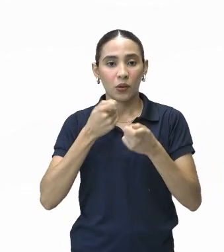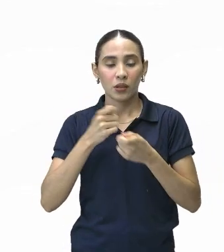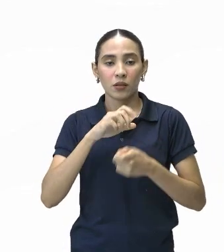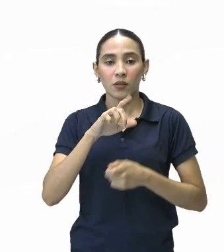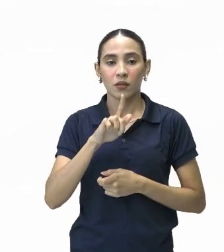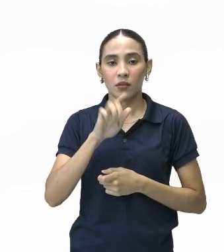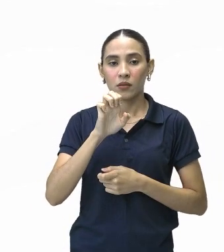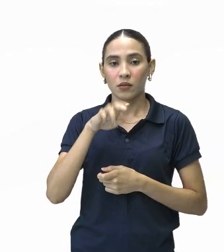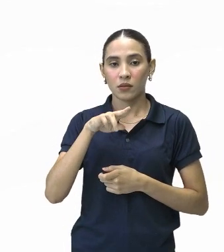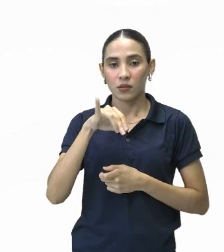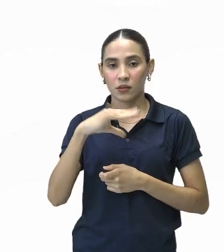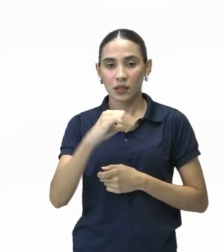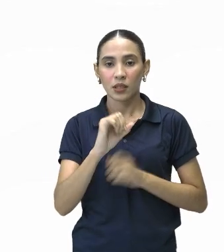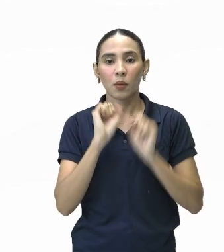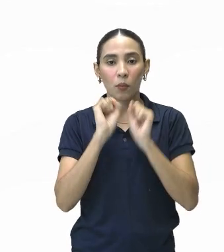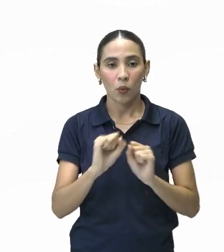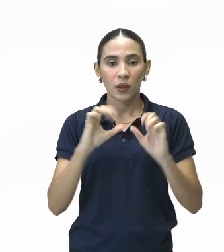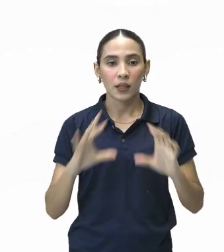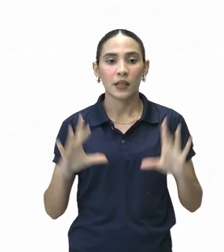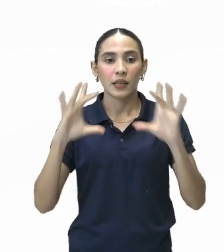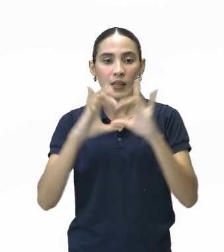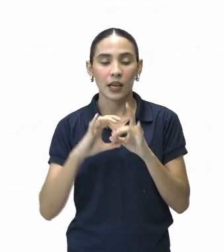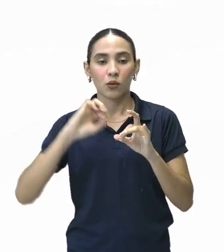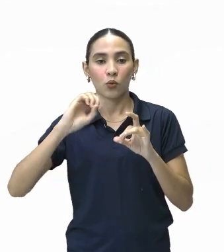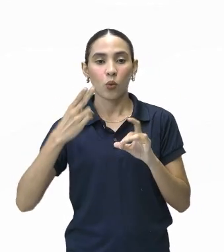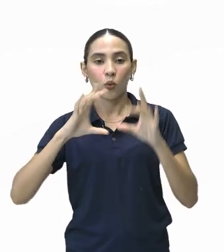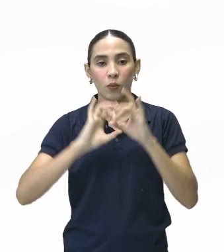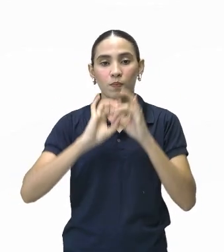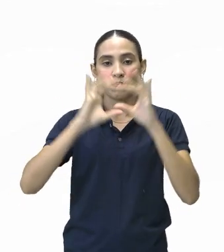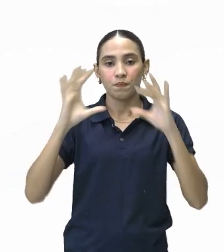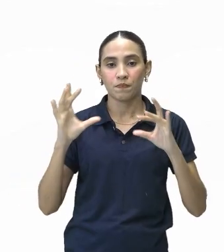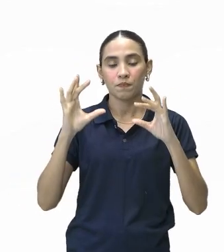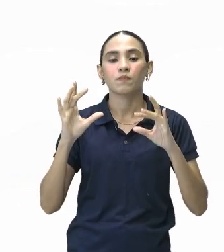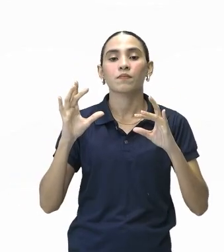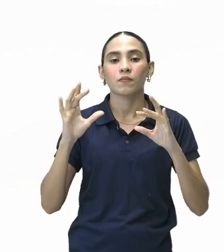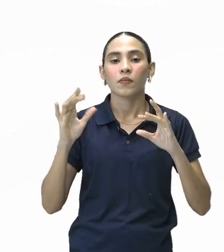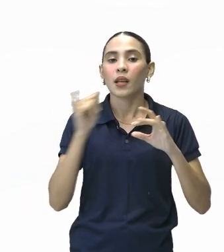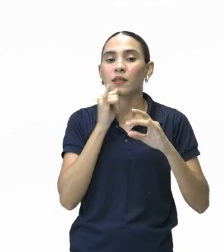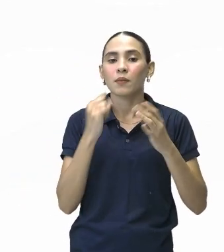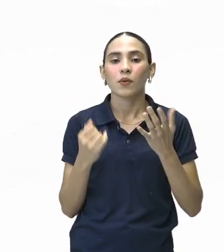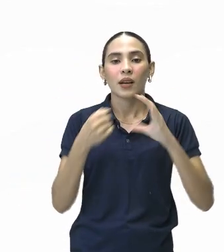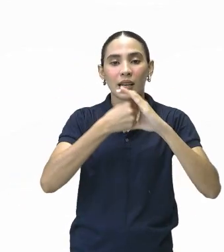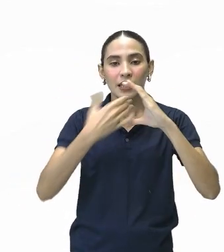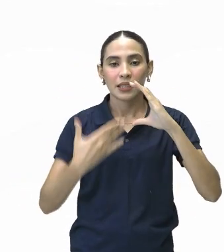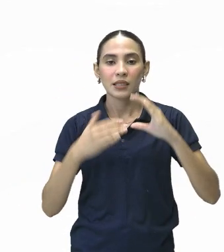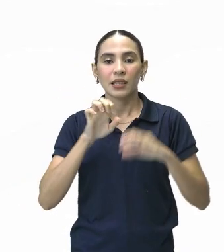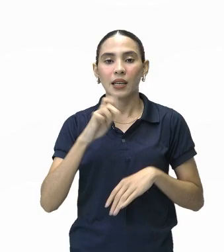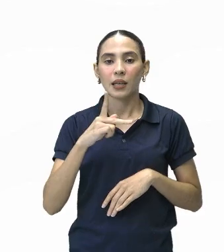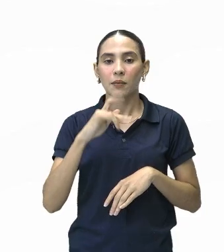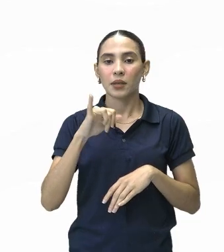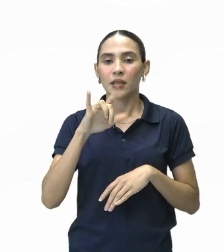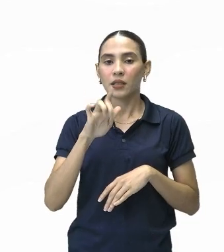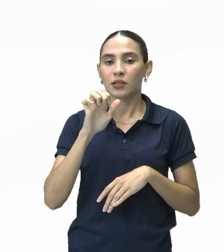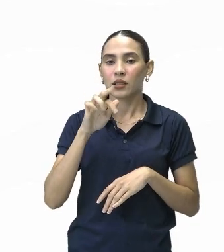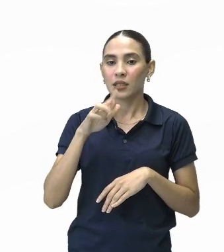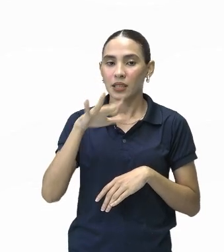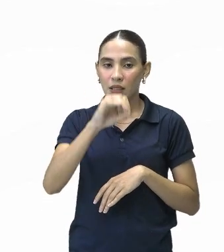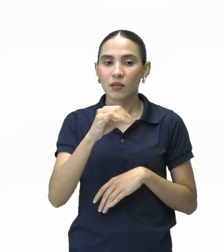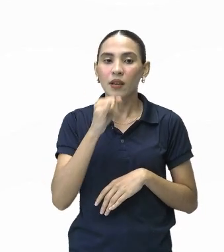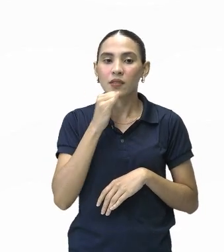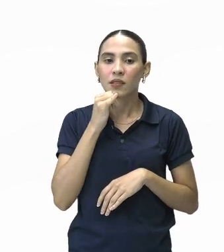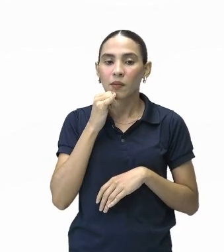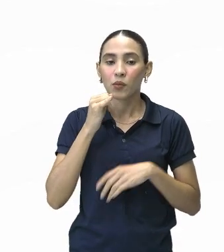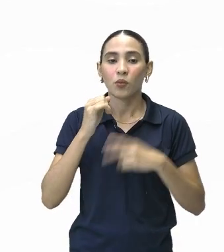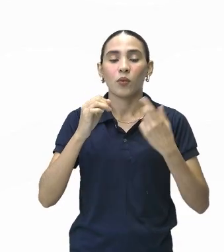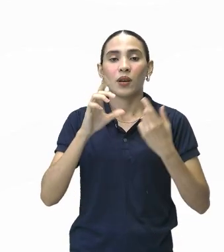que são genes que podem ser ligados ou desligados por fatores epigenéticos, como a metilação